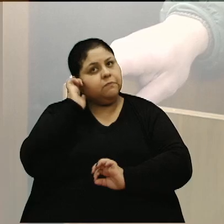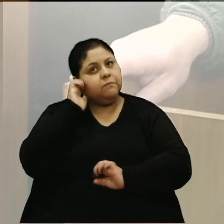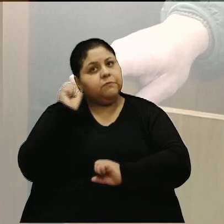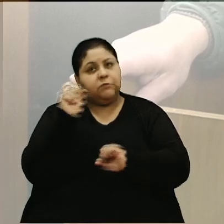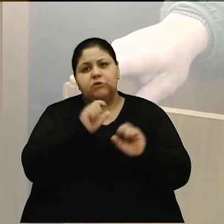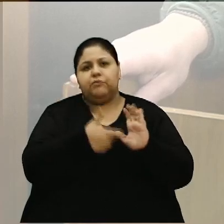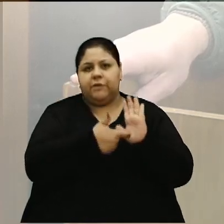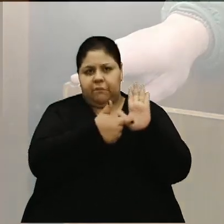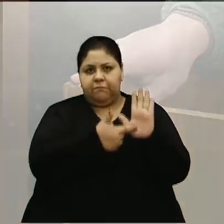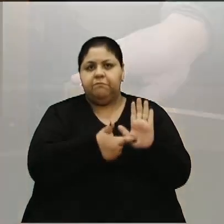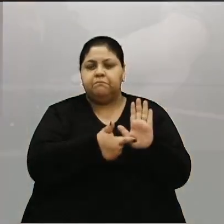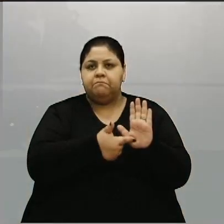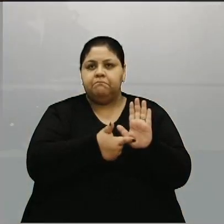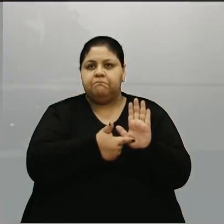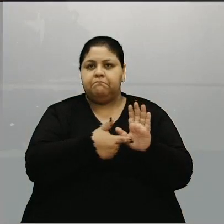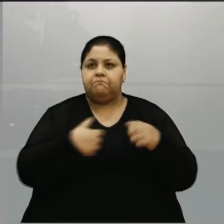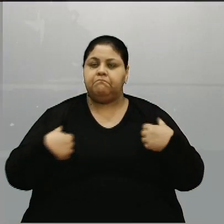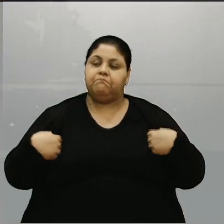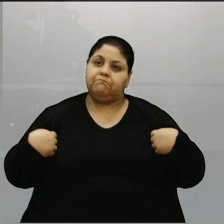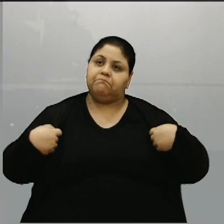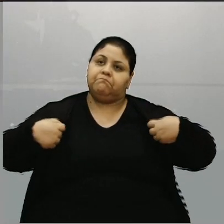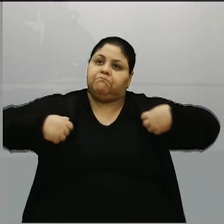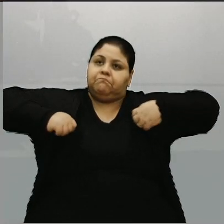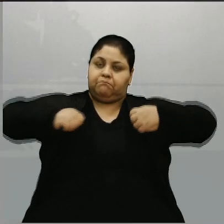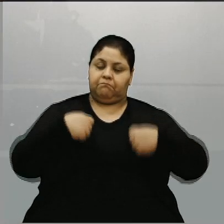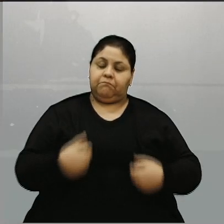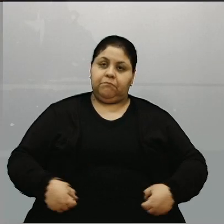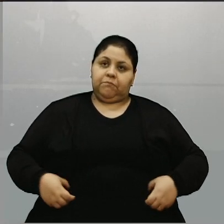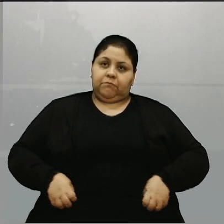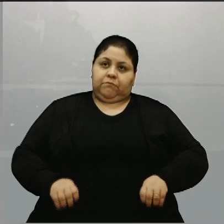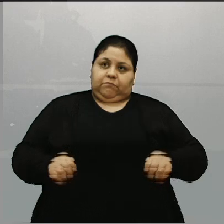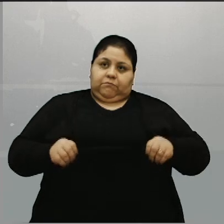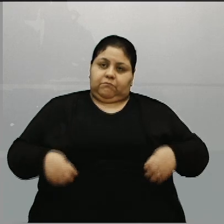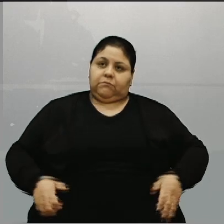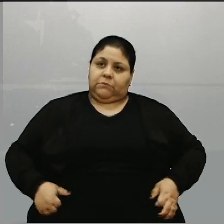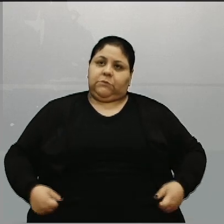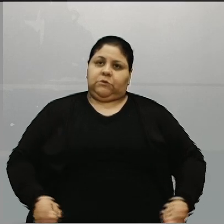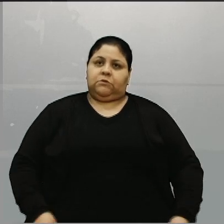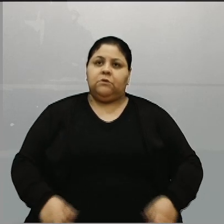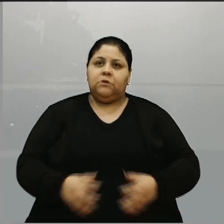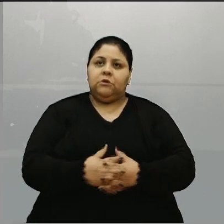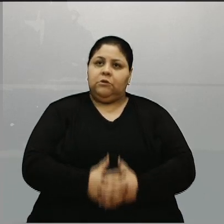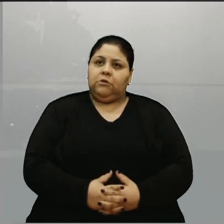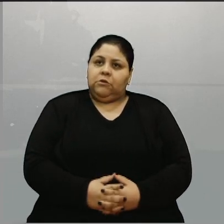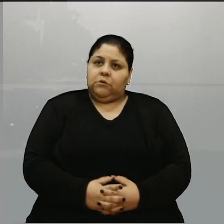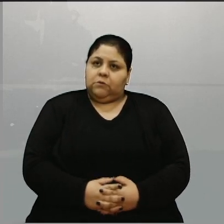ali para nós, pessoal de casa, pessoal que nos acompanha. A outra.